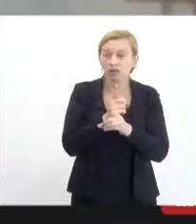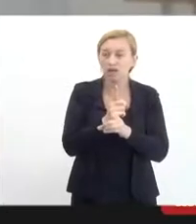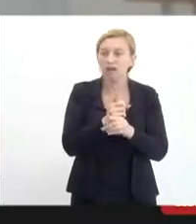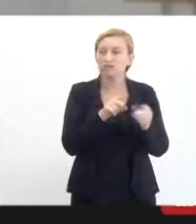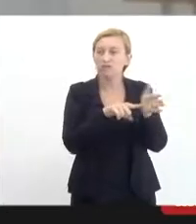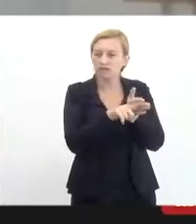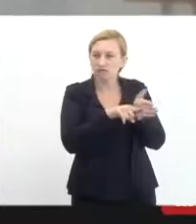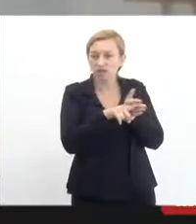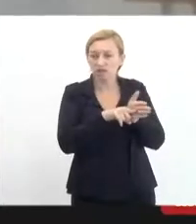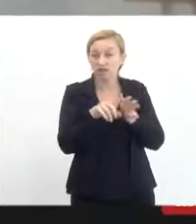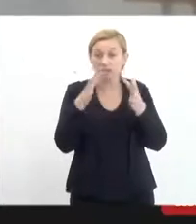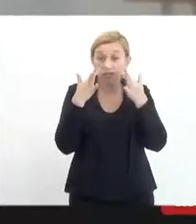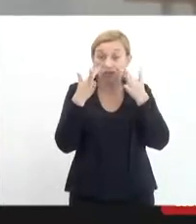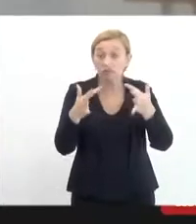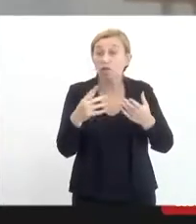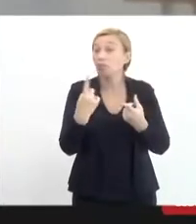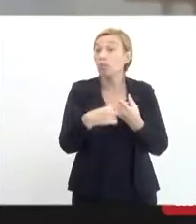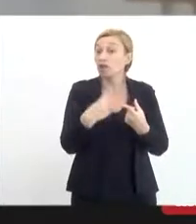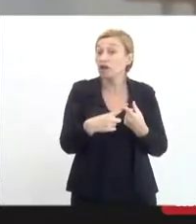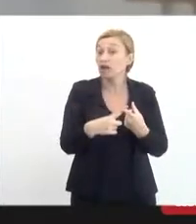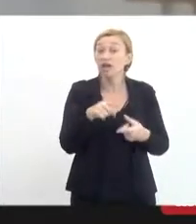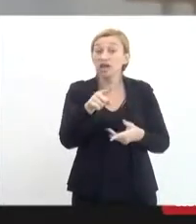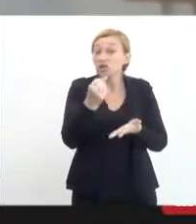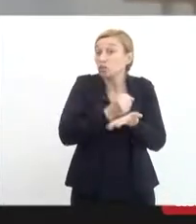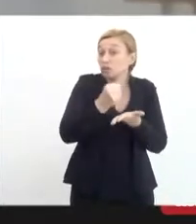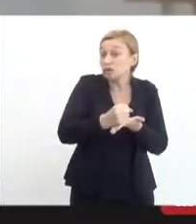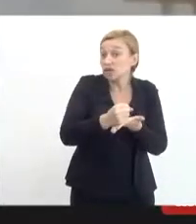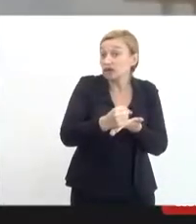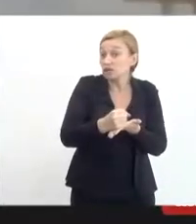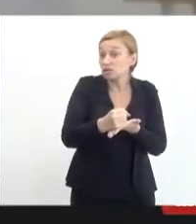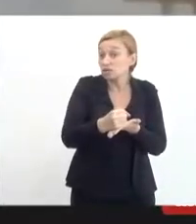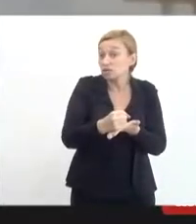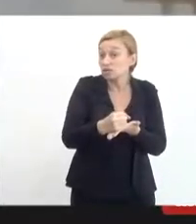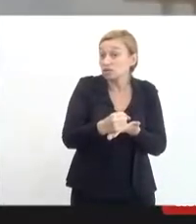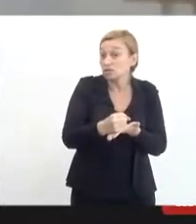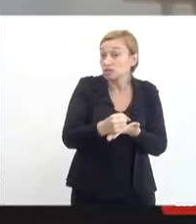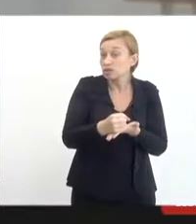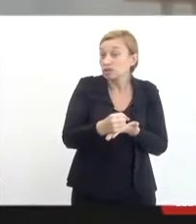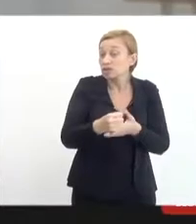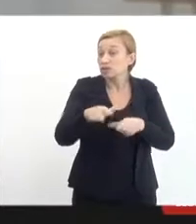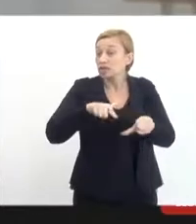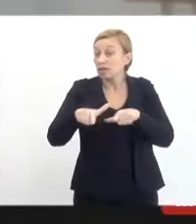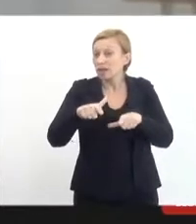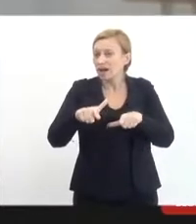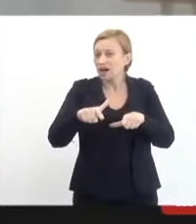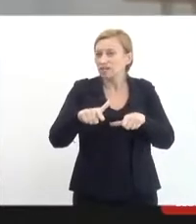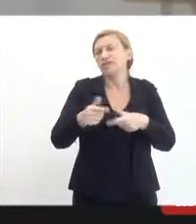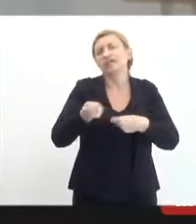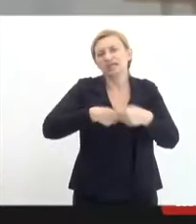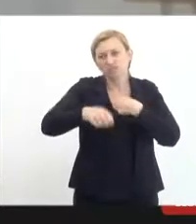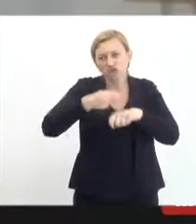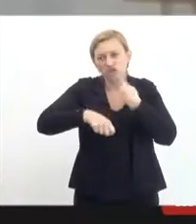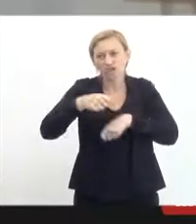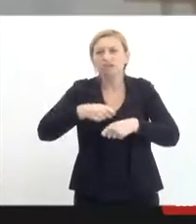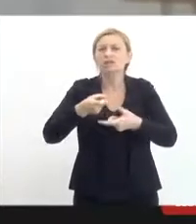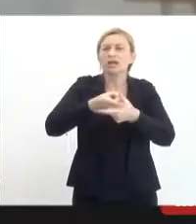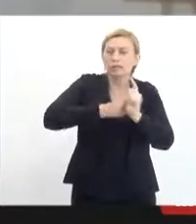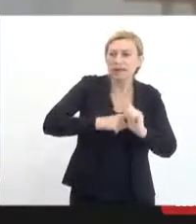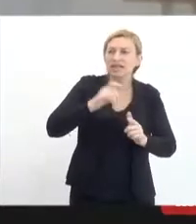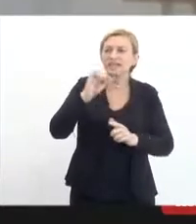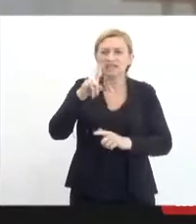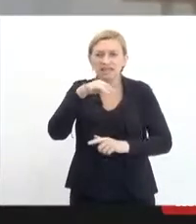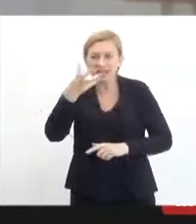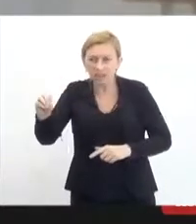fiscalização. E isso nos chama atenção, porque esses contratos são contratos de prestação de serviço, são contratos administrativos que dependem de licitação.